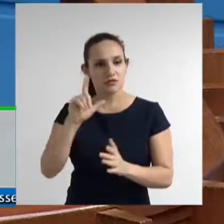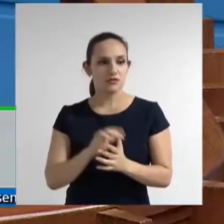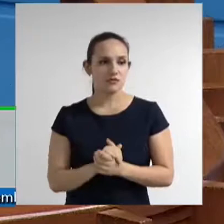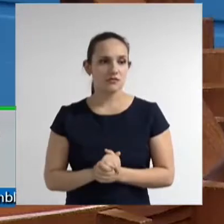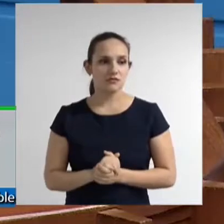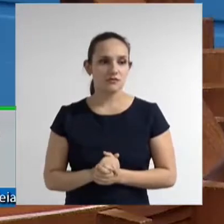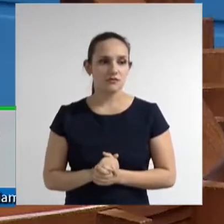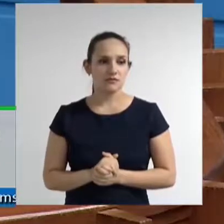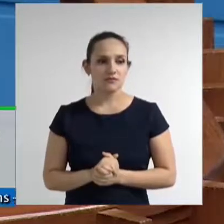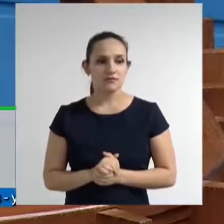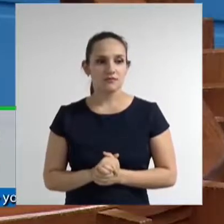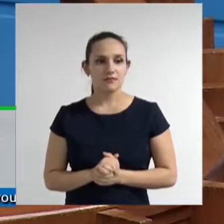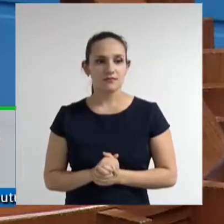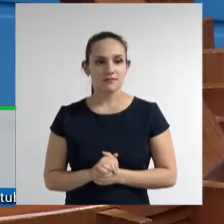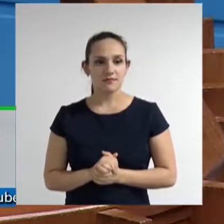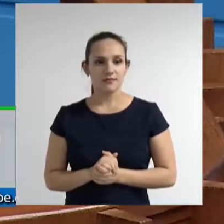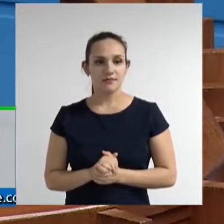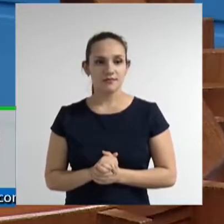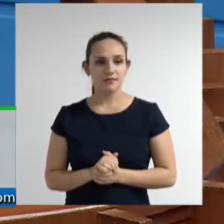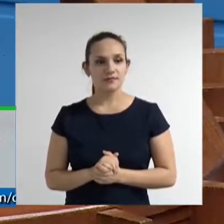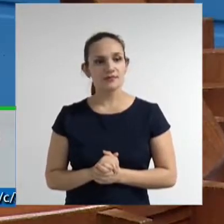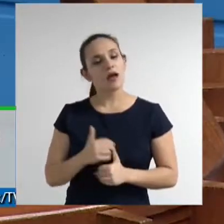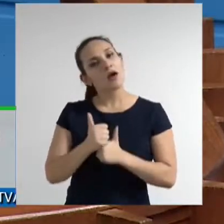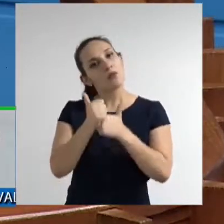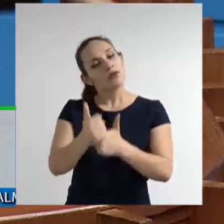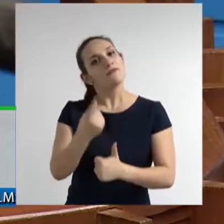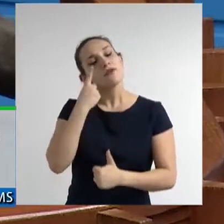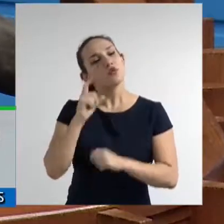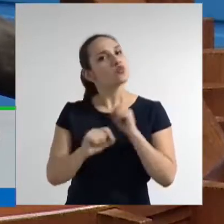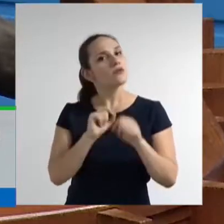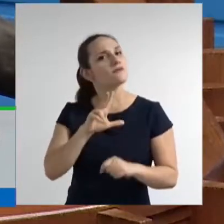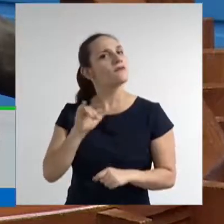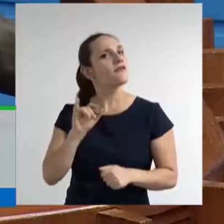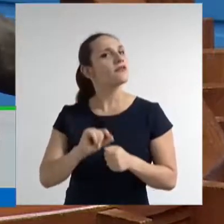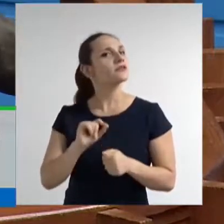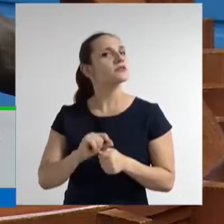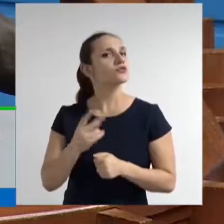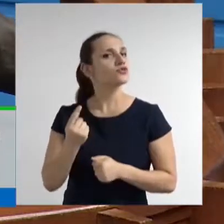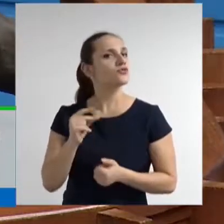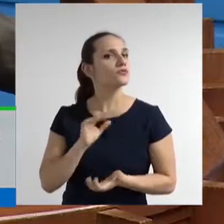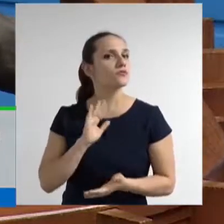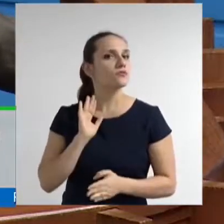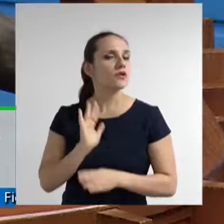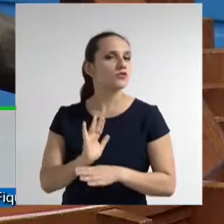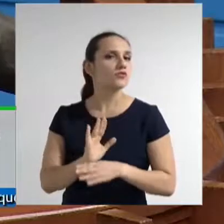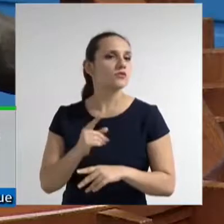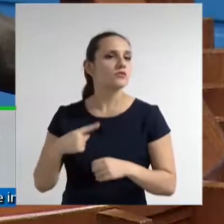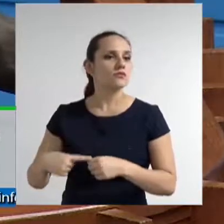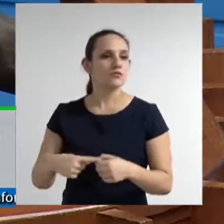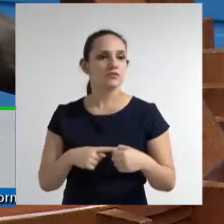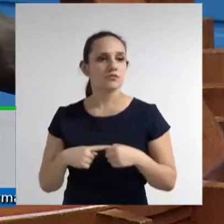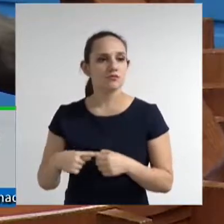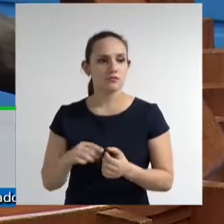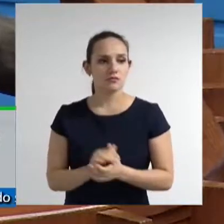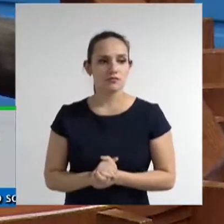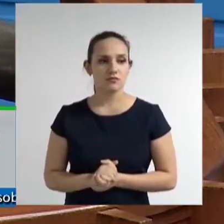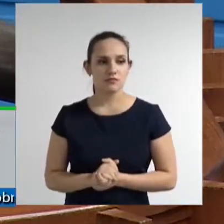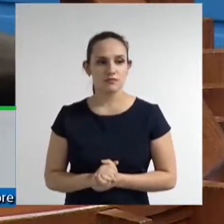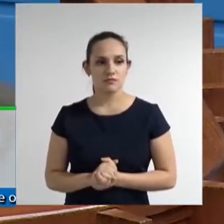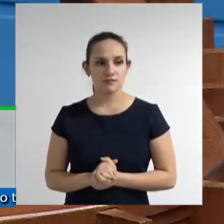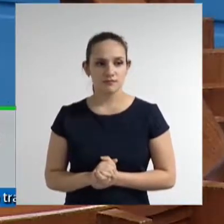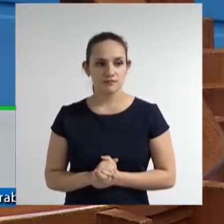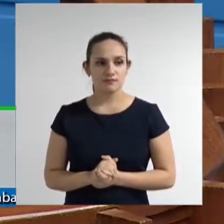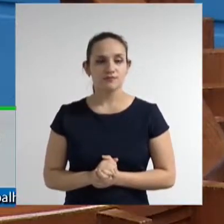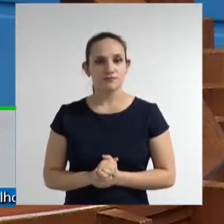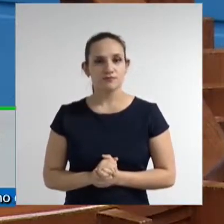diante, principalmente para acompanhar o que vai acontecer com esses recursos nesses municípios. A aplicabilidade de acordo com aquilo que foi determinado pelas